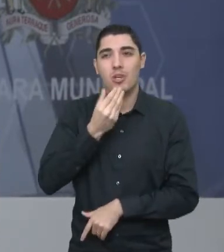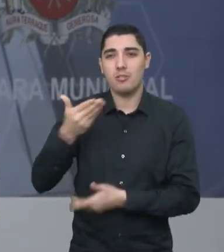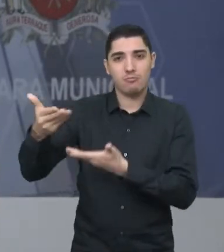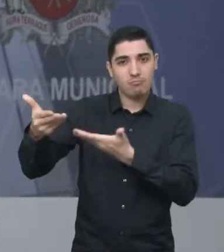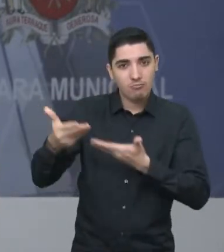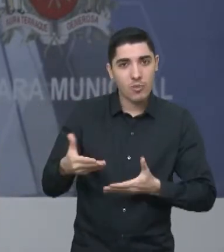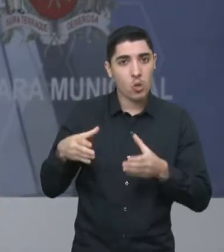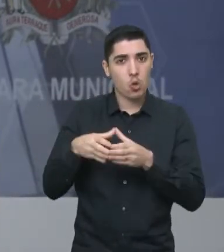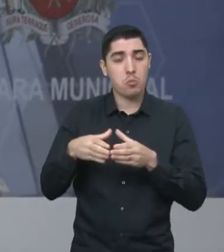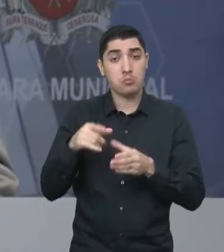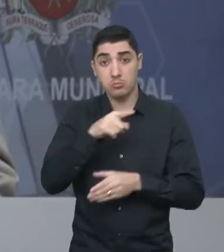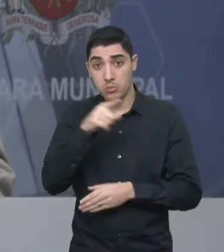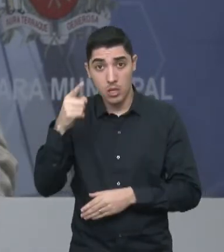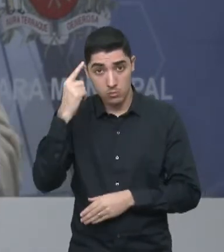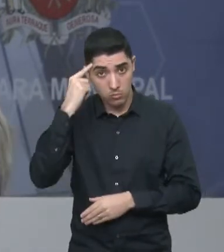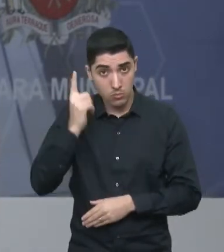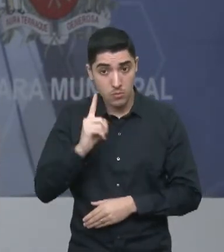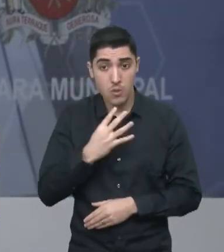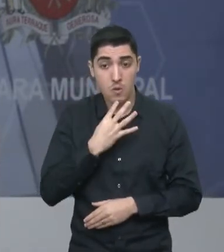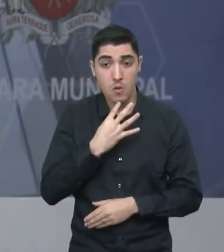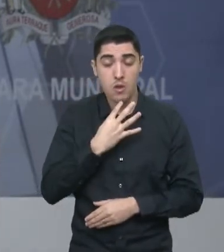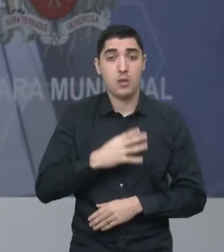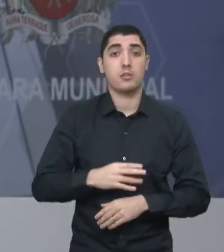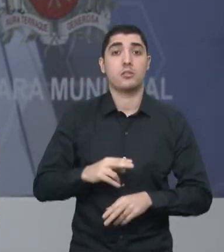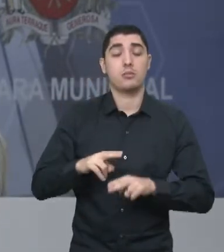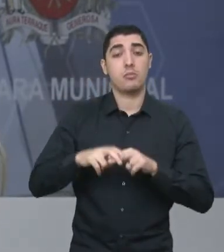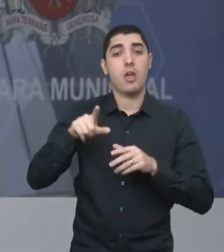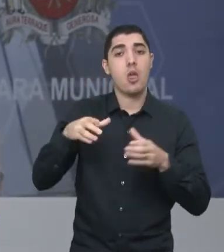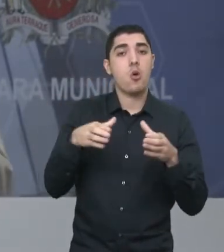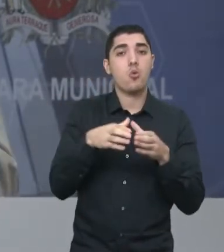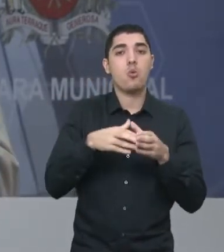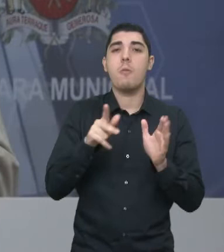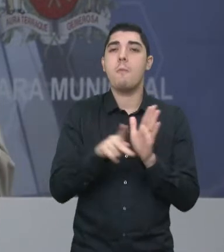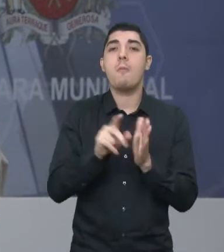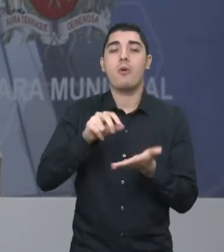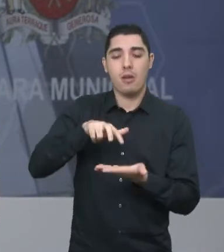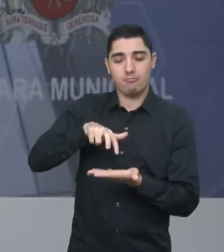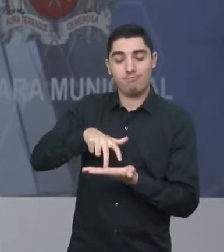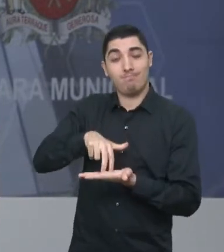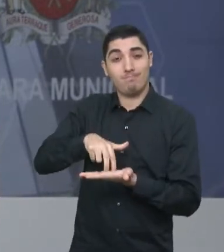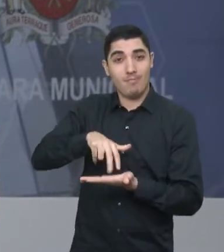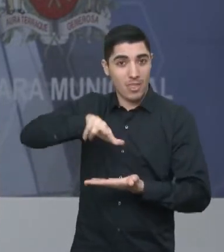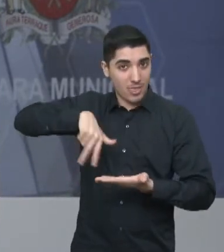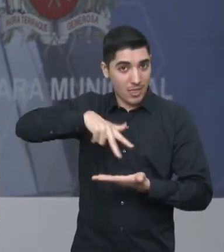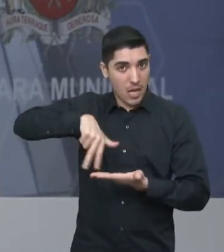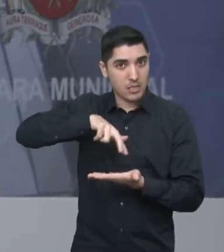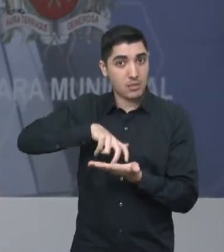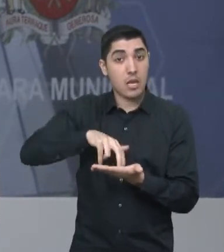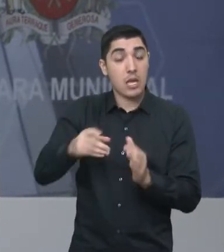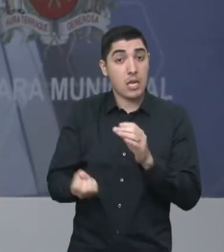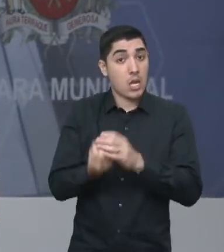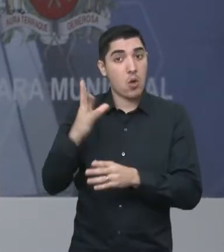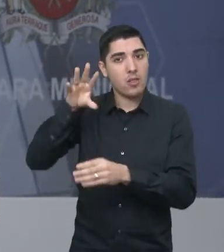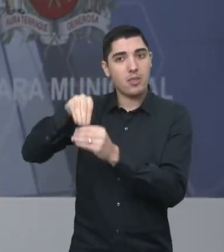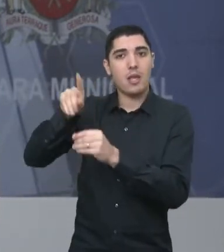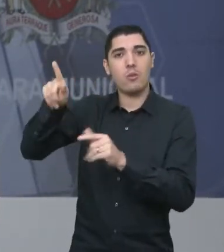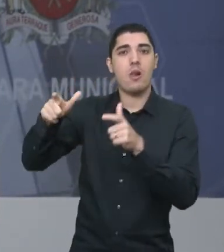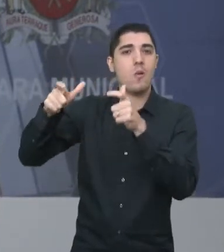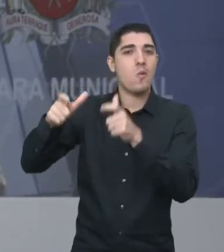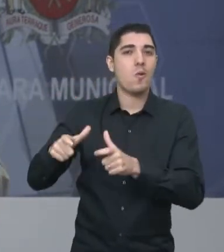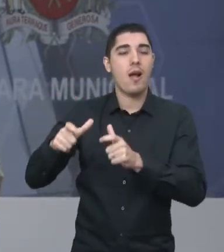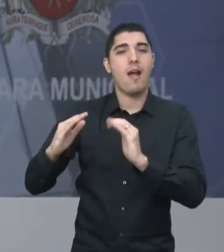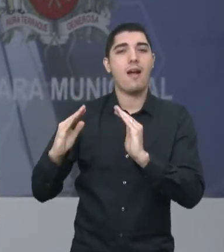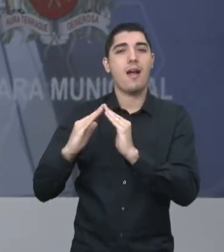Coração. Para quem não sabe, o Jovens de Coração é um grupo de sapateado criado dentro da Casa do Idoso da região